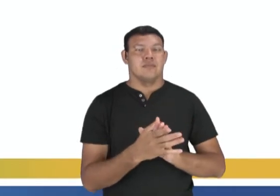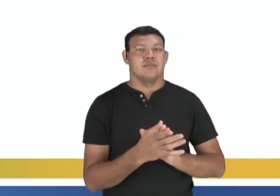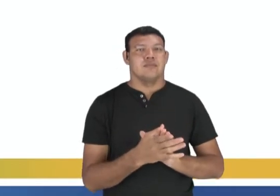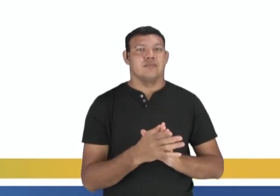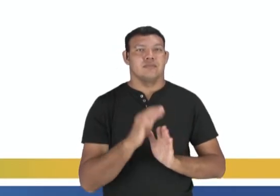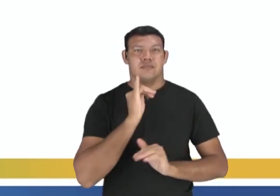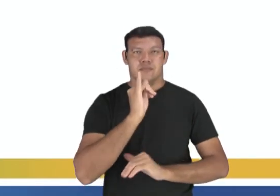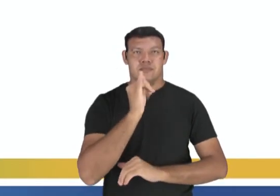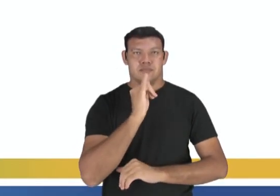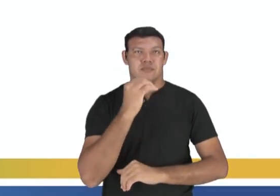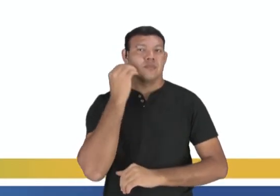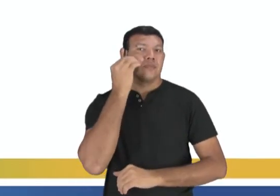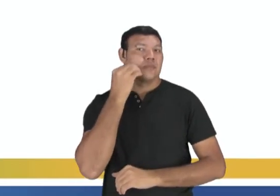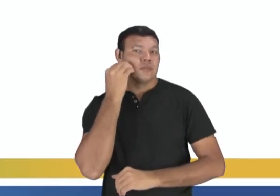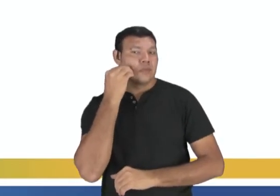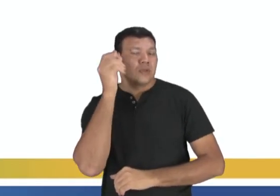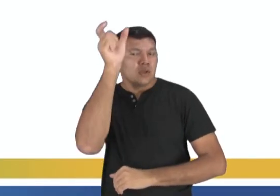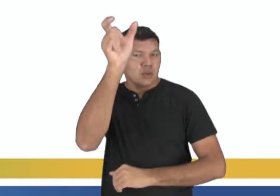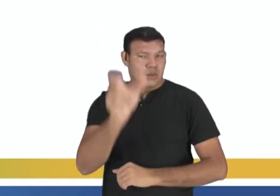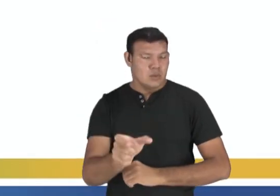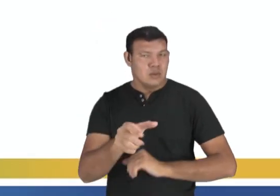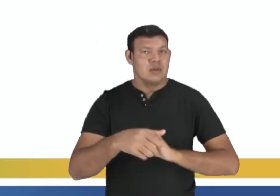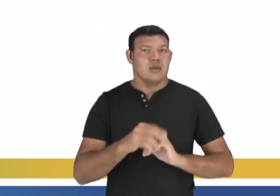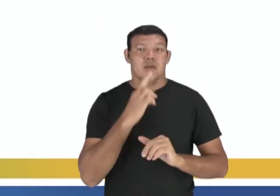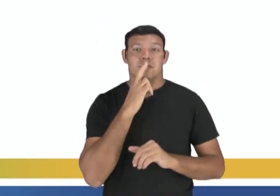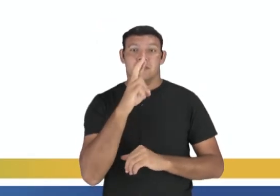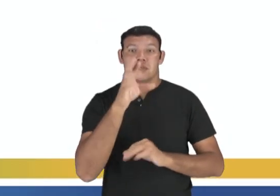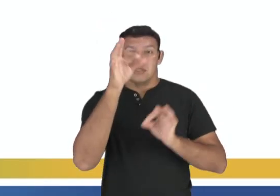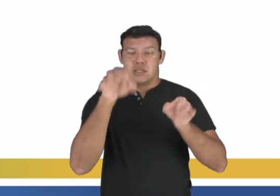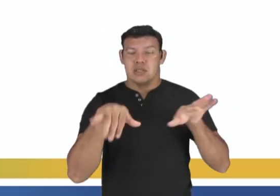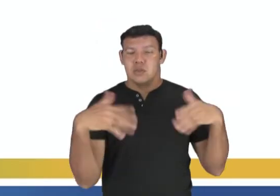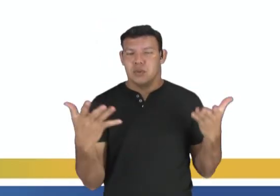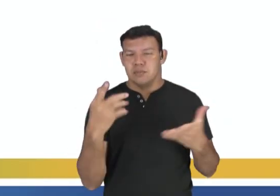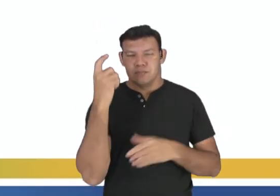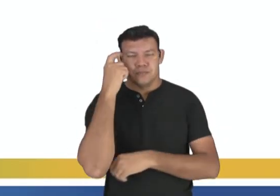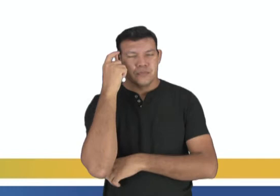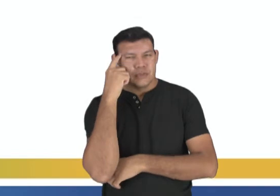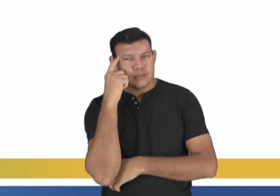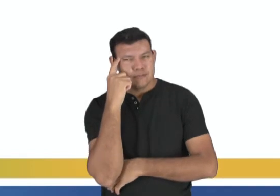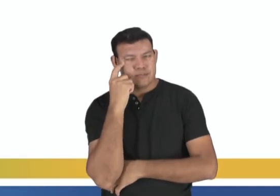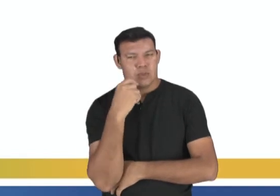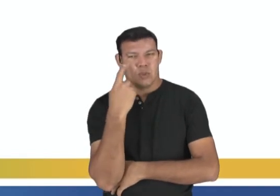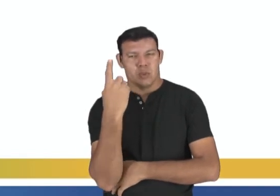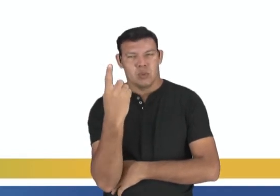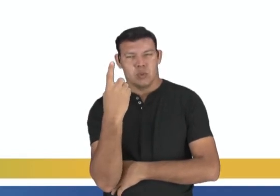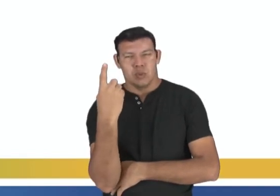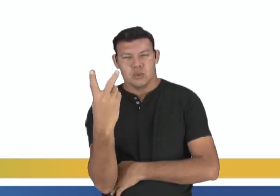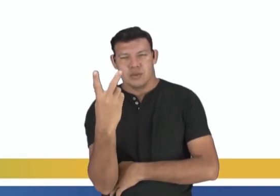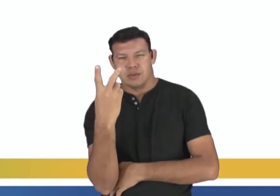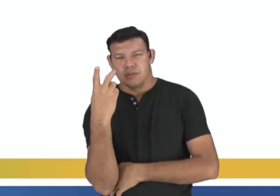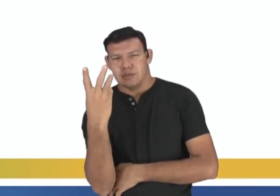experiências pessoais. Qual a resposta correta aqui? Pense aí. 3